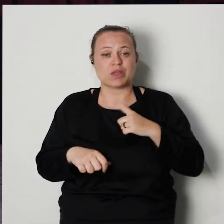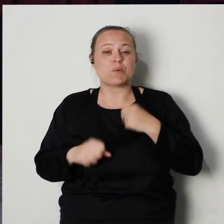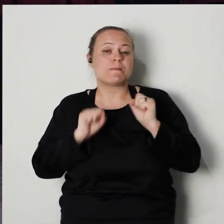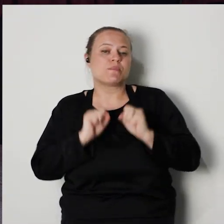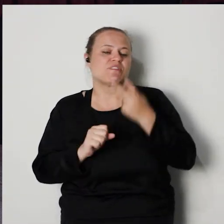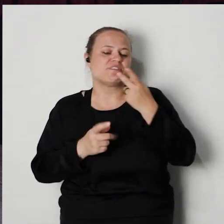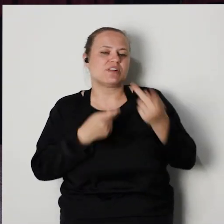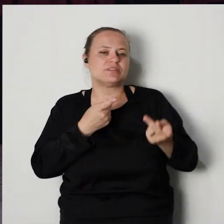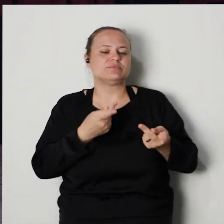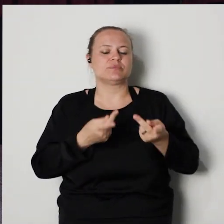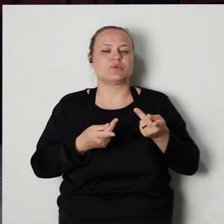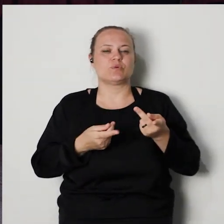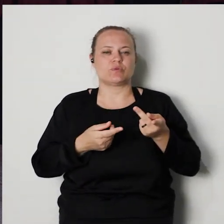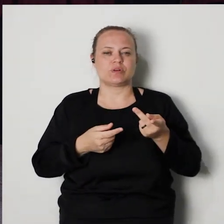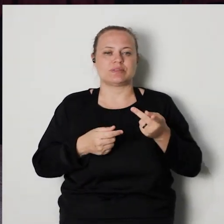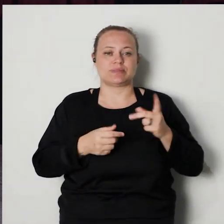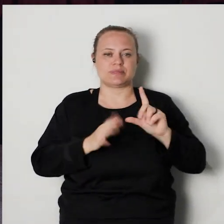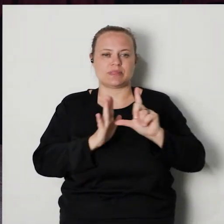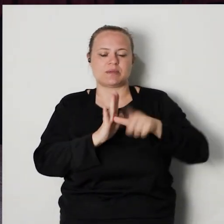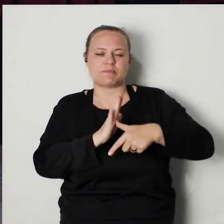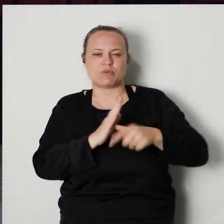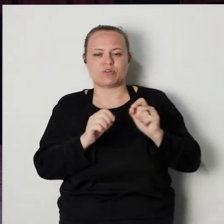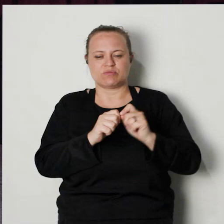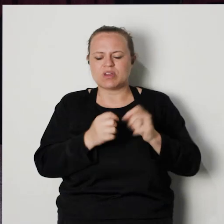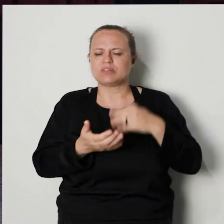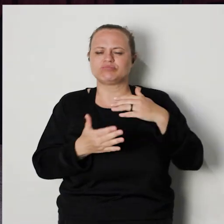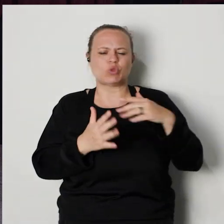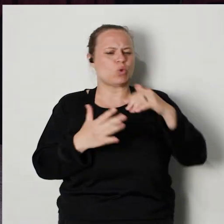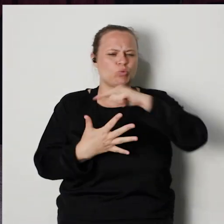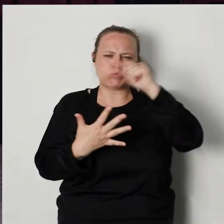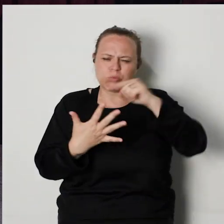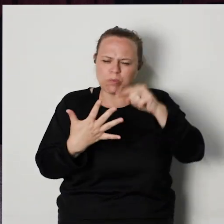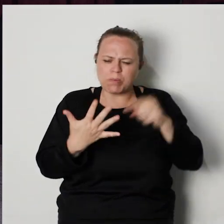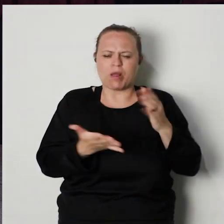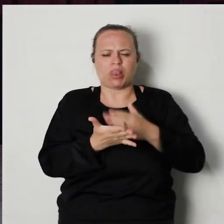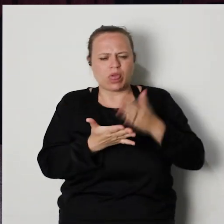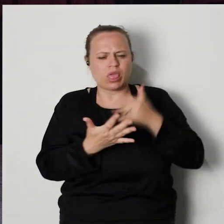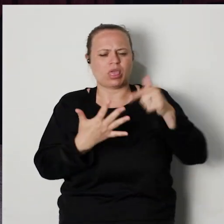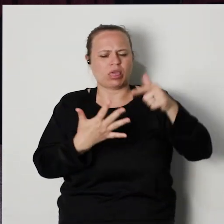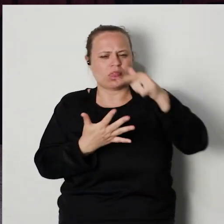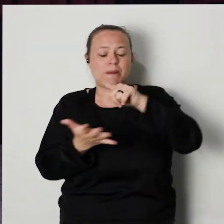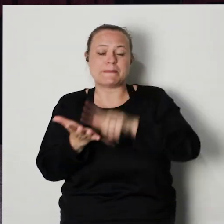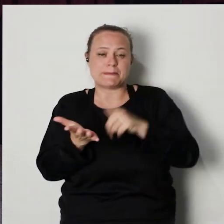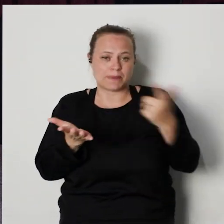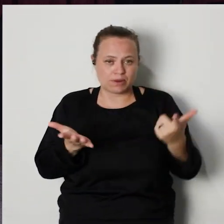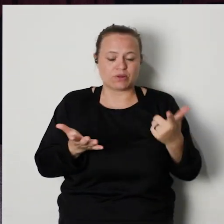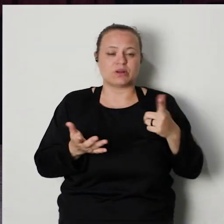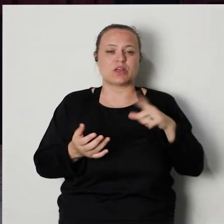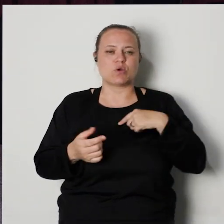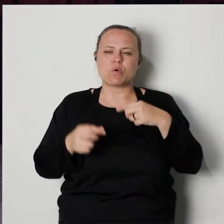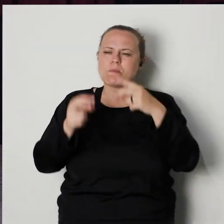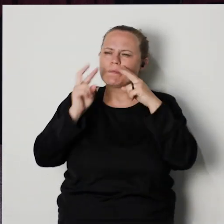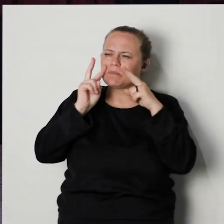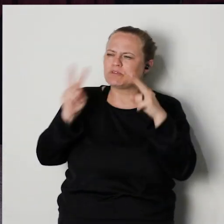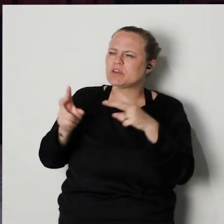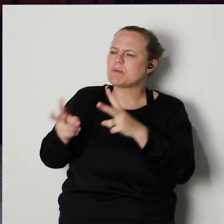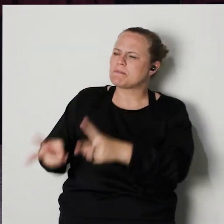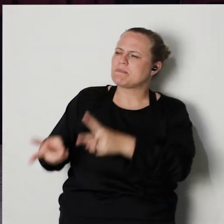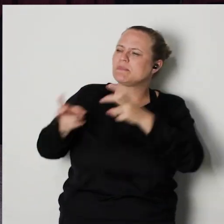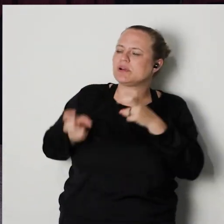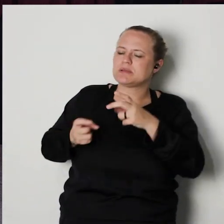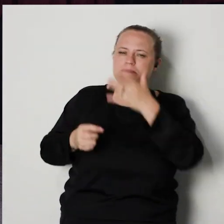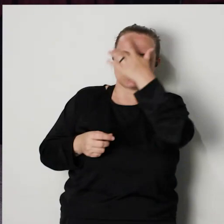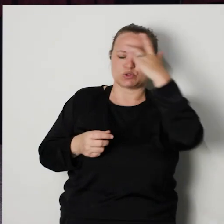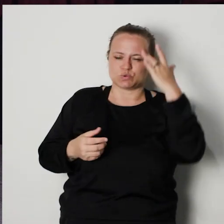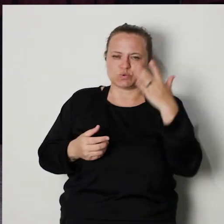da sociedade civil, nesse intuito de capacitação. O que eu posso te dizer é que, a partir